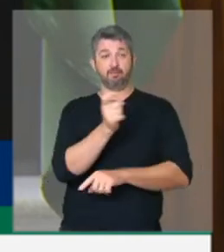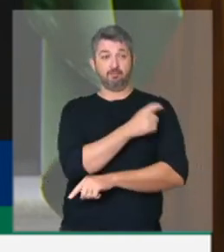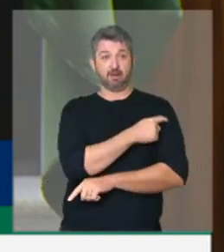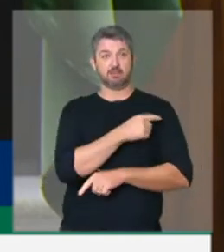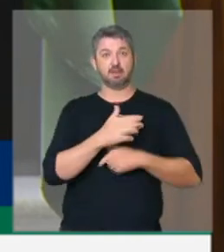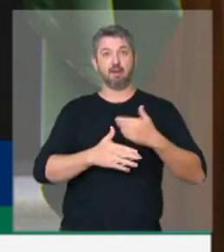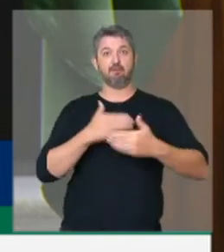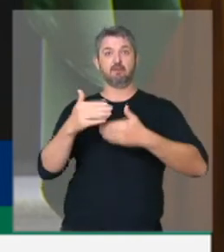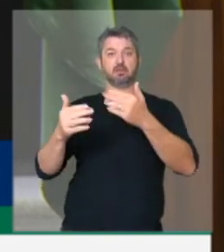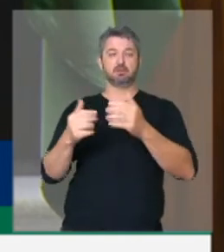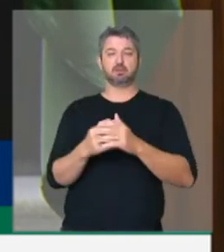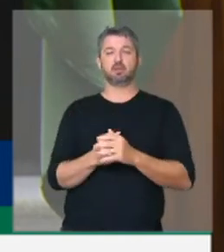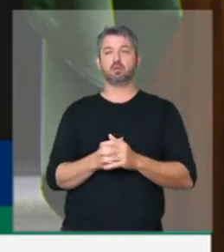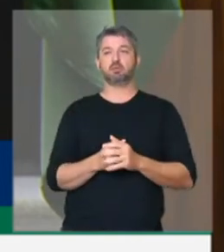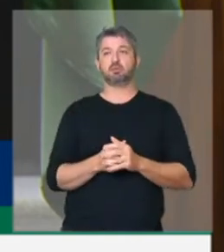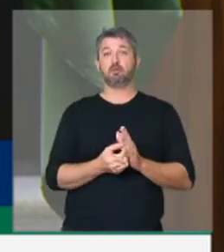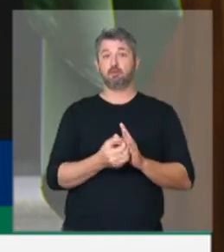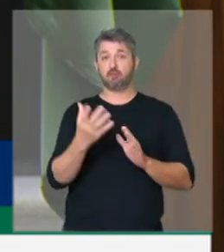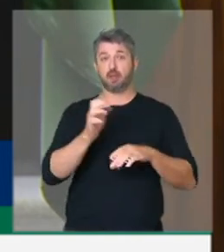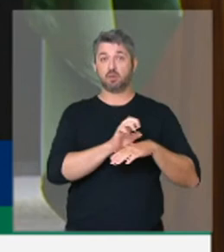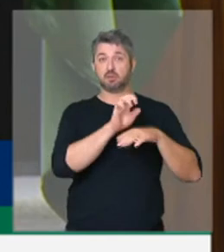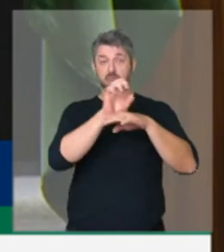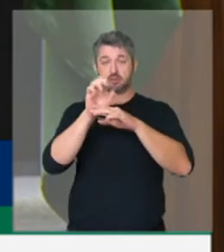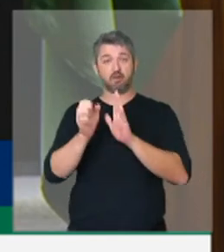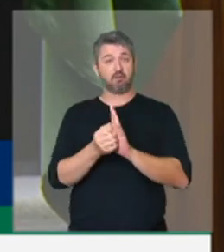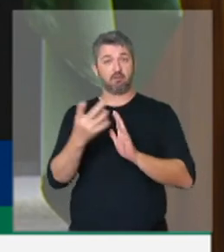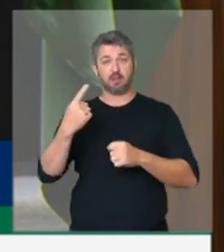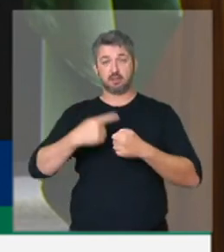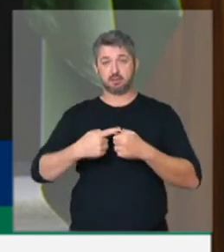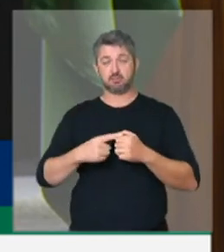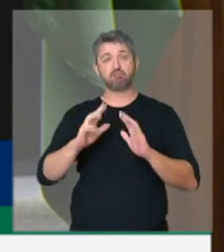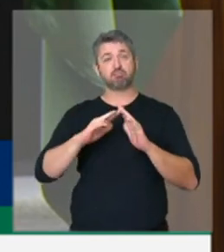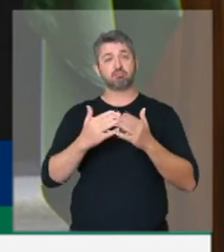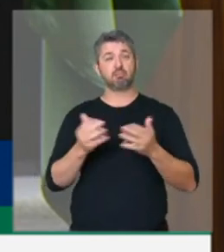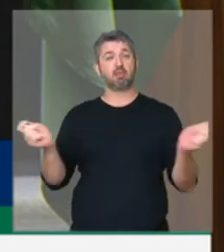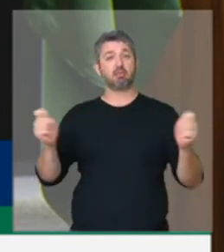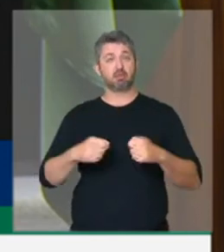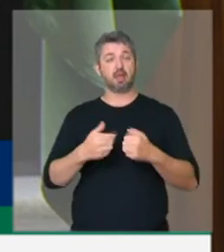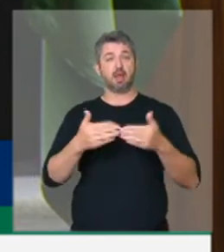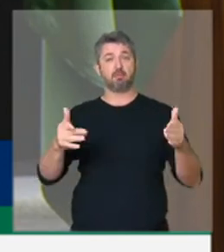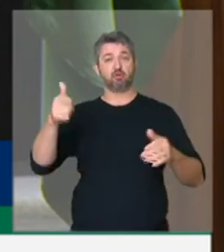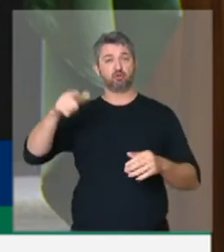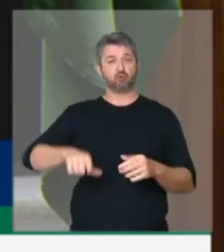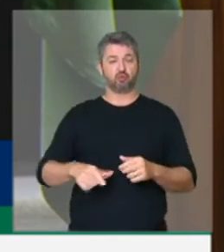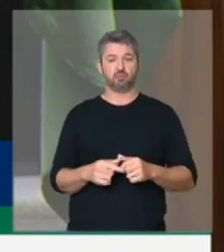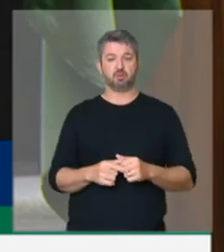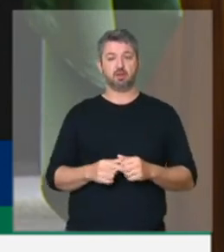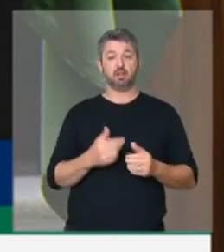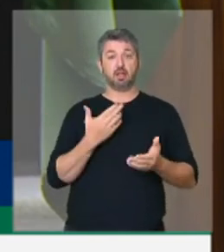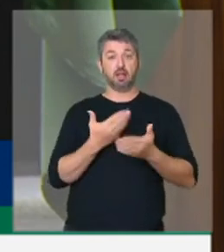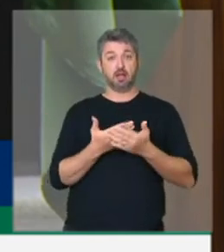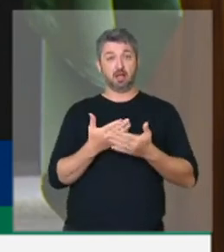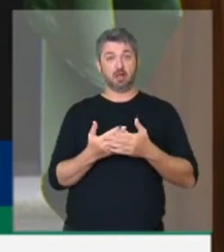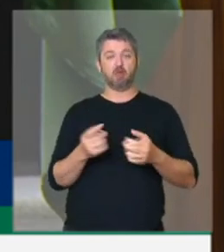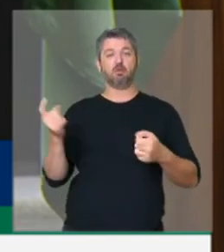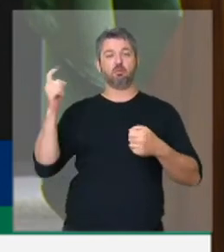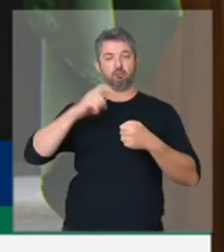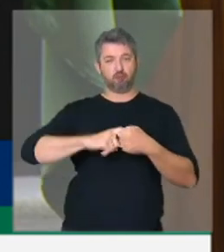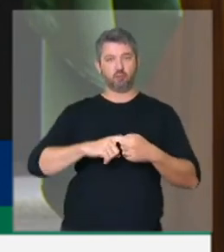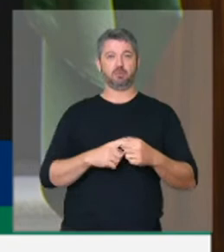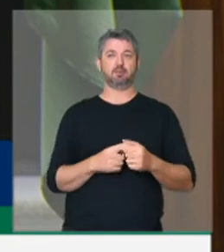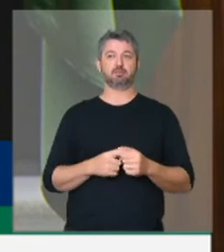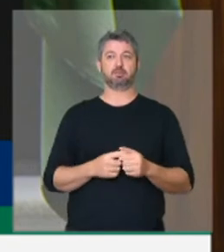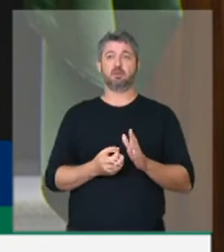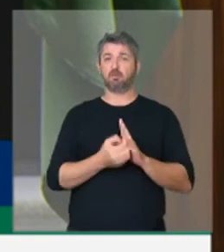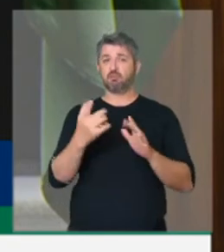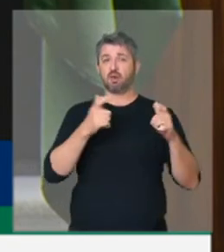avançando, como tem avançado em muitos estados e municípios, as escolas possam reabrir, as aulas possam ser retomadas. Muitos